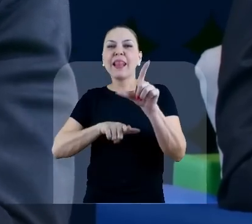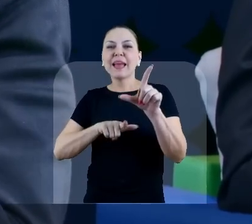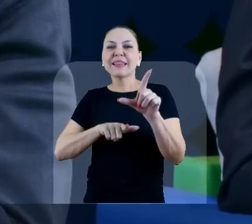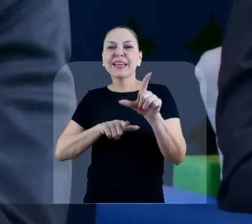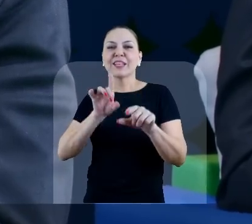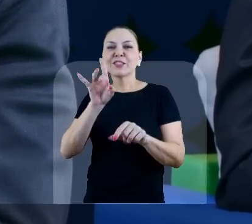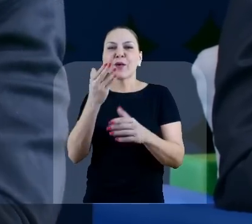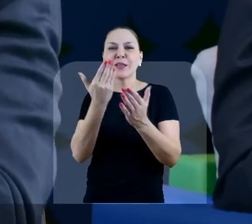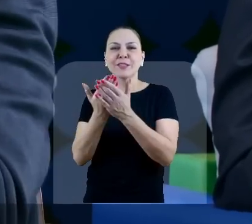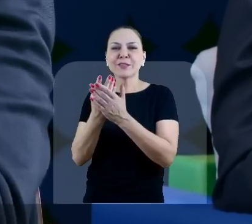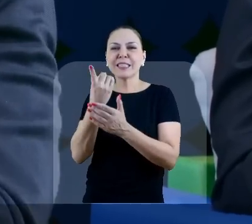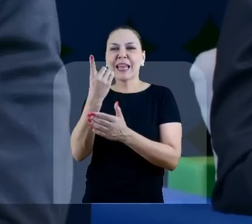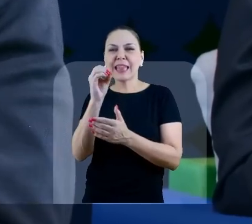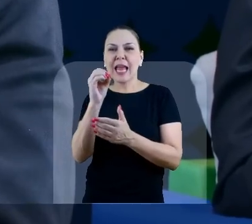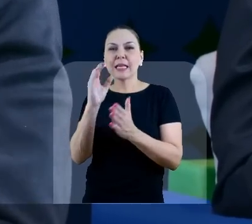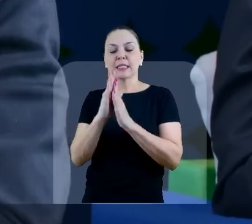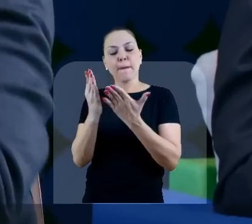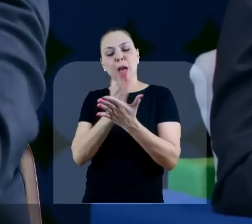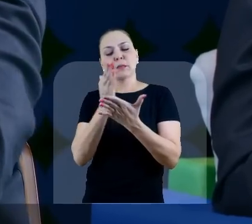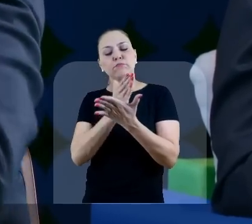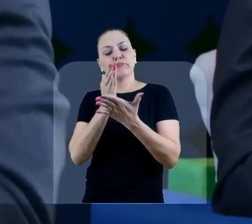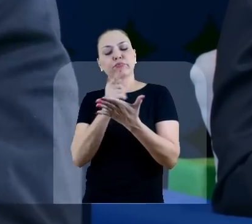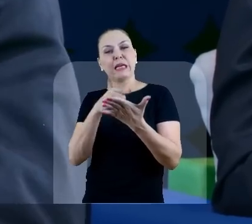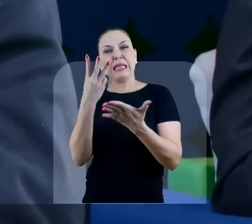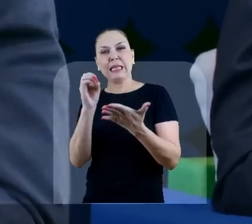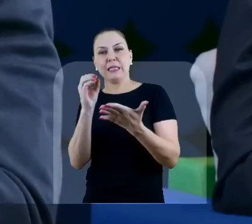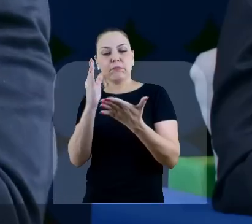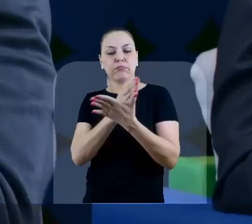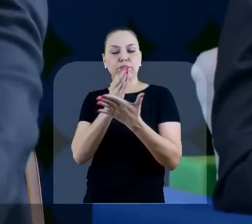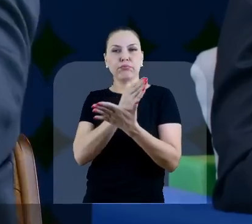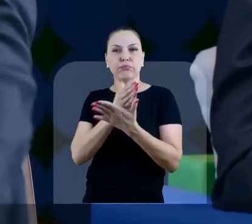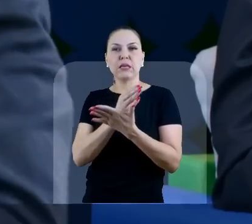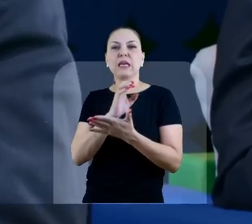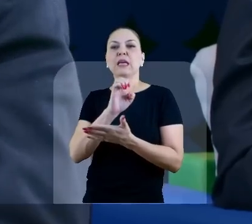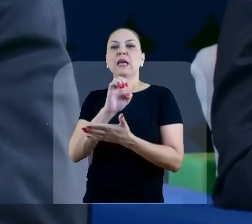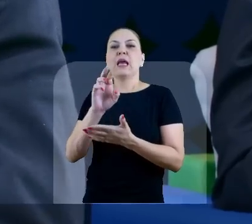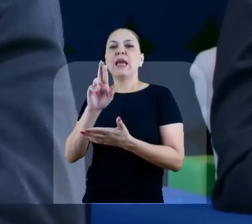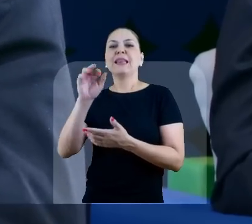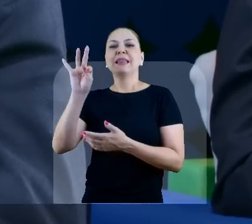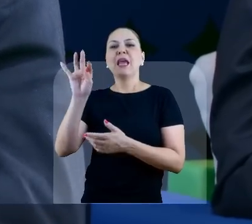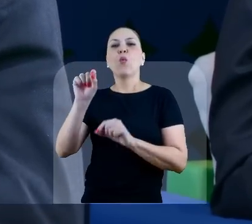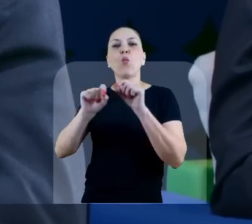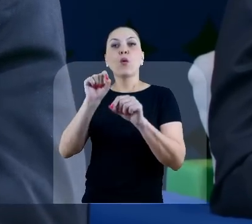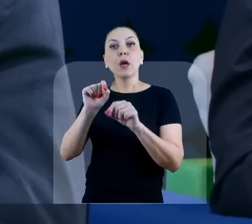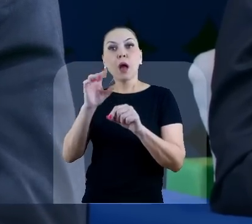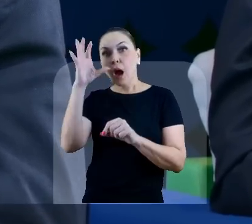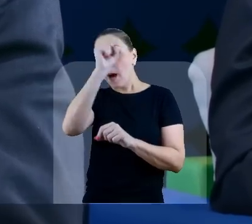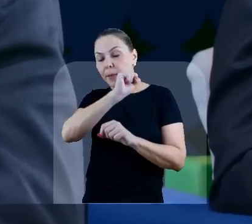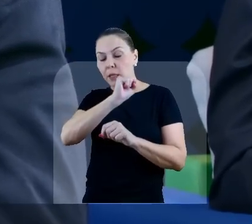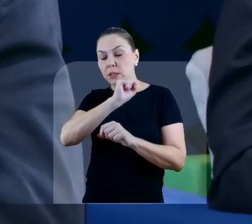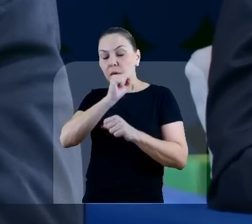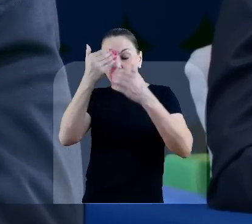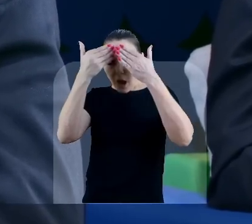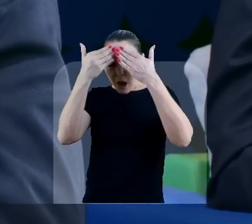letras. Só estude 10 primeiras páginas. Tem 30, 10. PERT, P-E-R-T. Ali eu aprendi uma coisa que